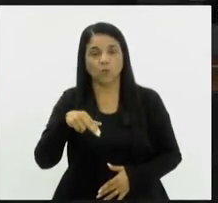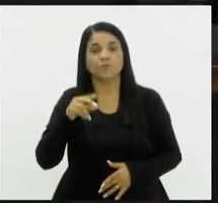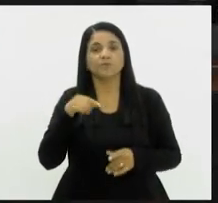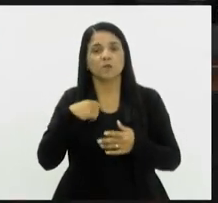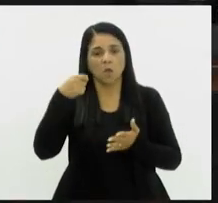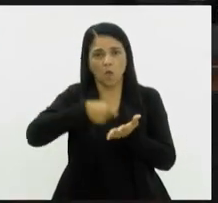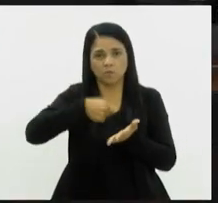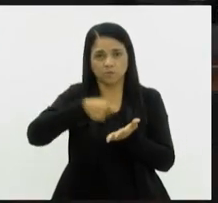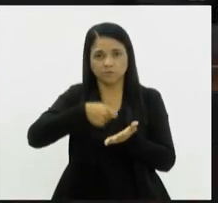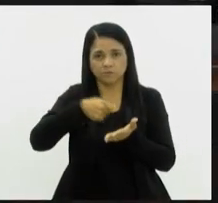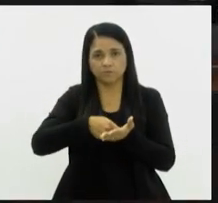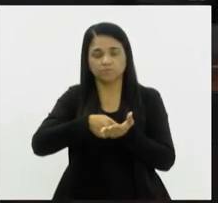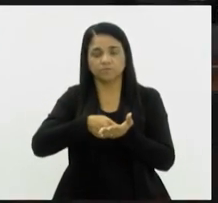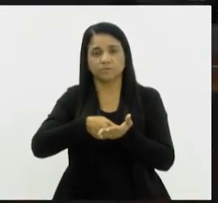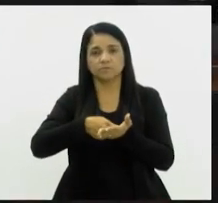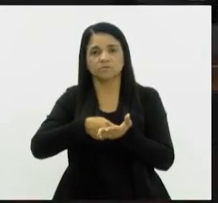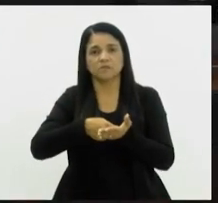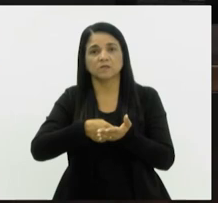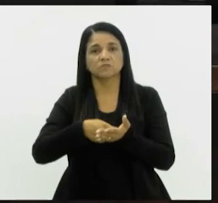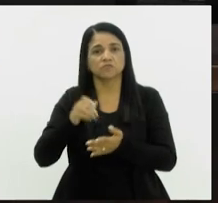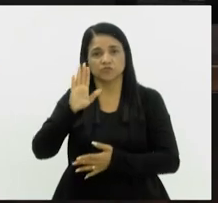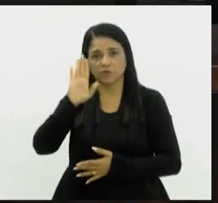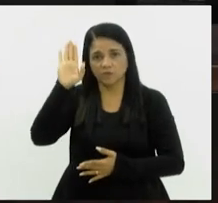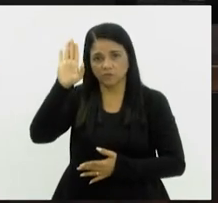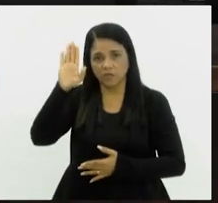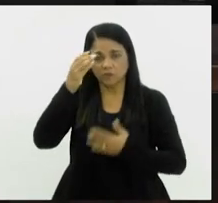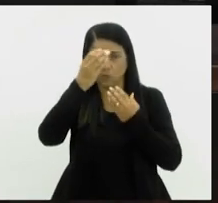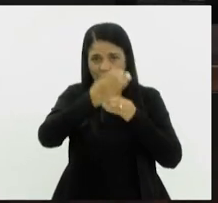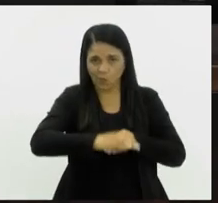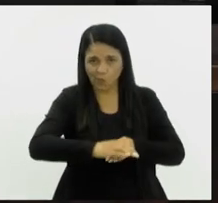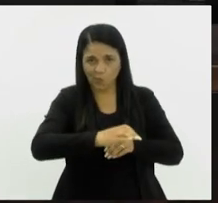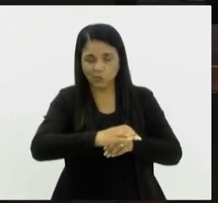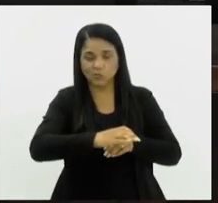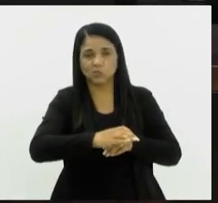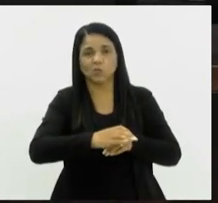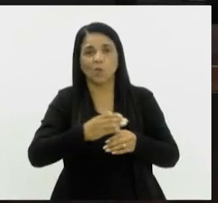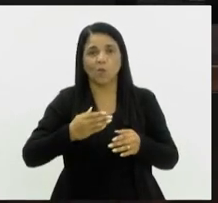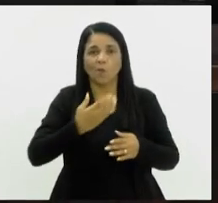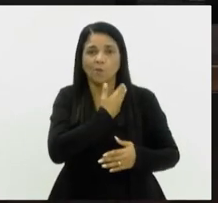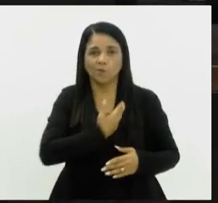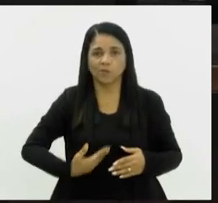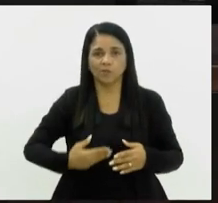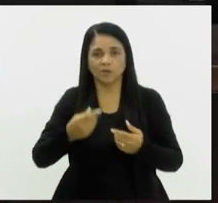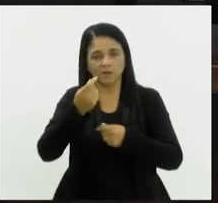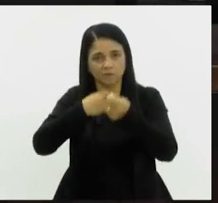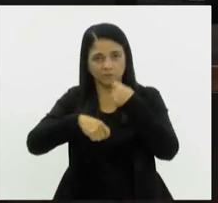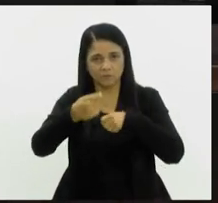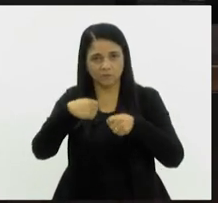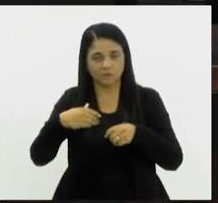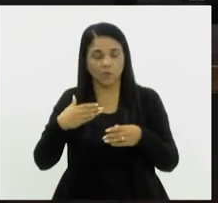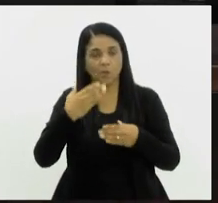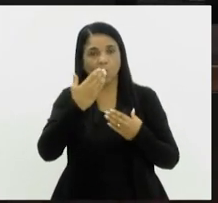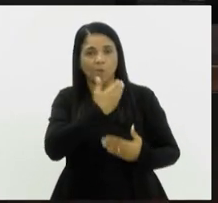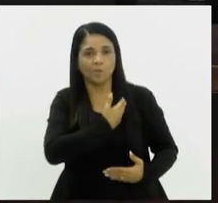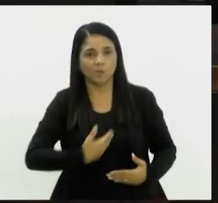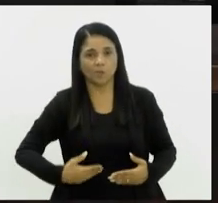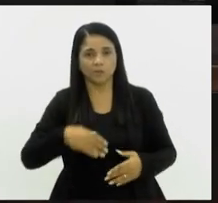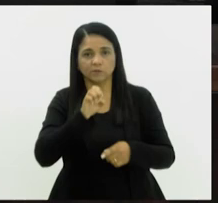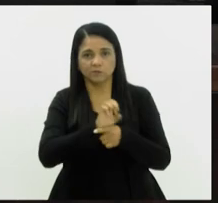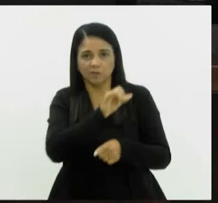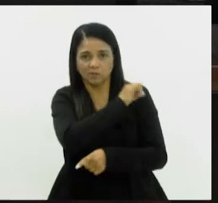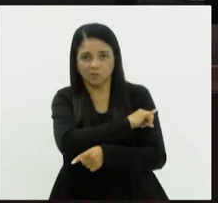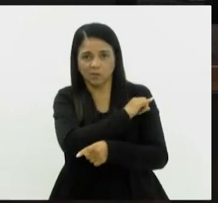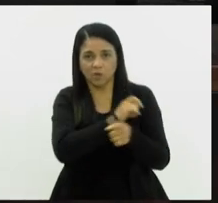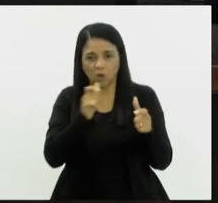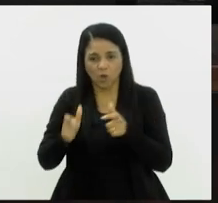de direcionamento dos candidatos a concurso público para ingressar nos cargos da administração pública do Estado do Rio de Janeiro, os